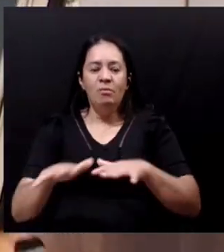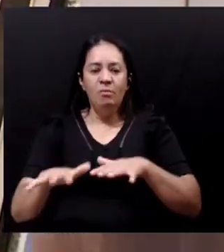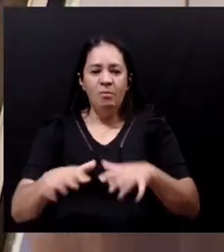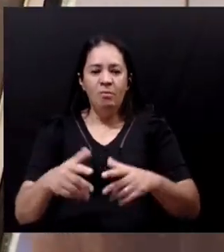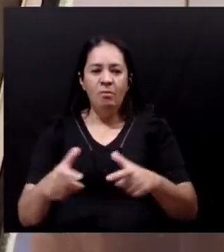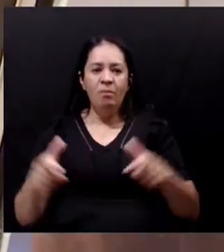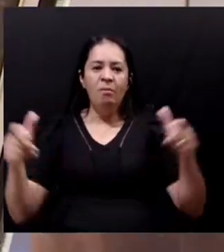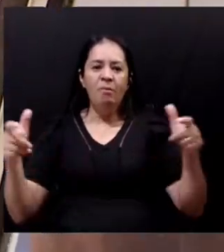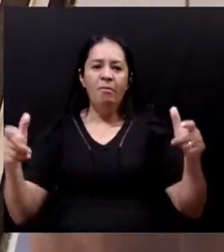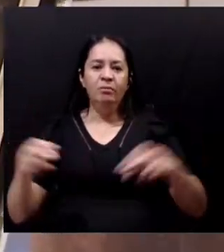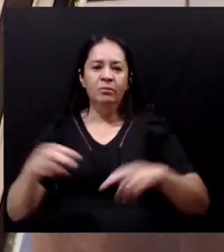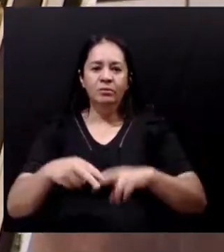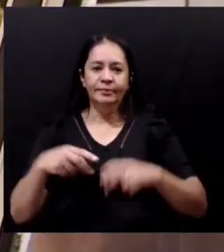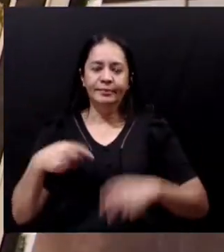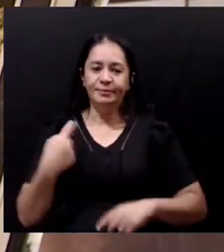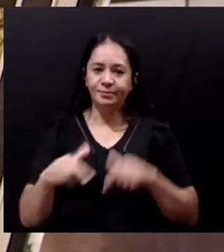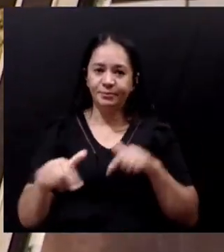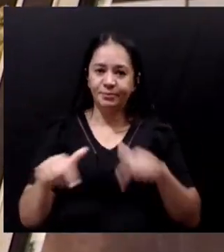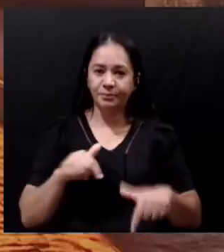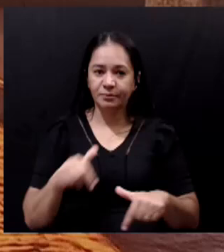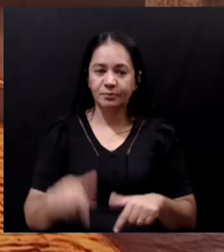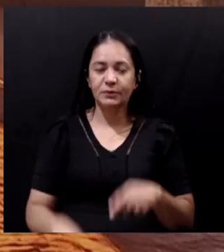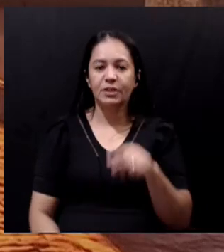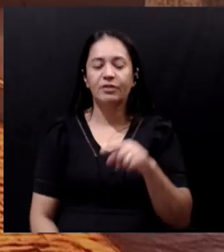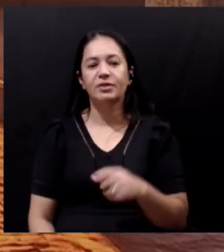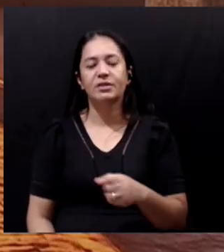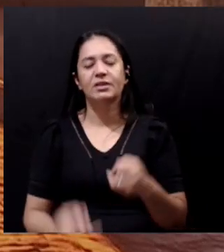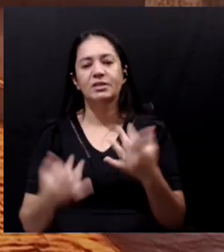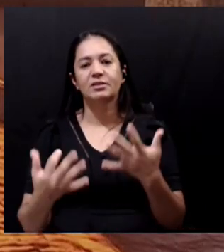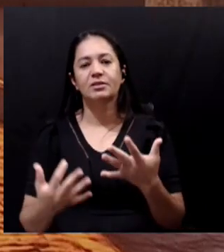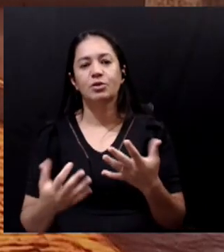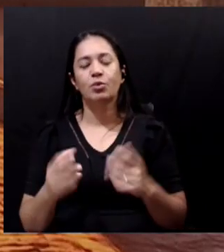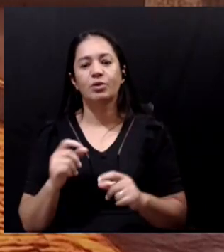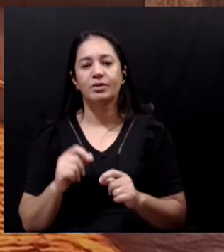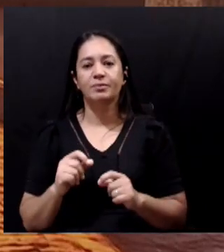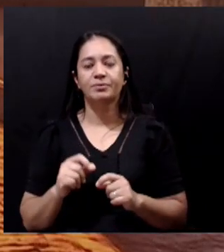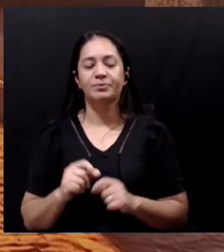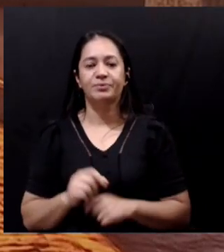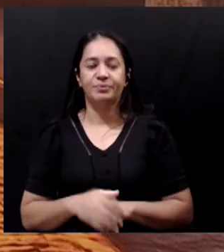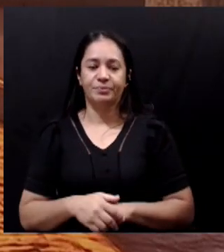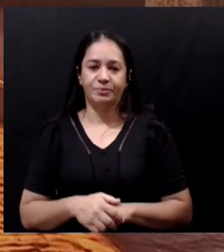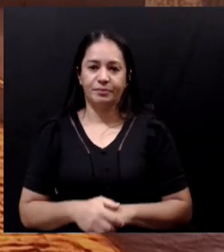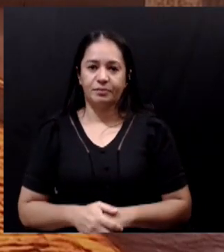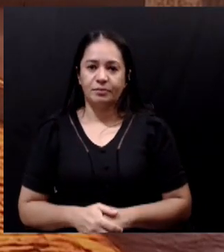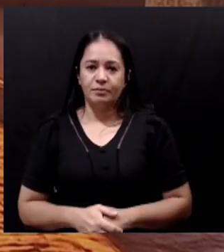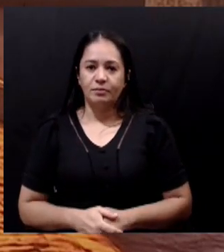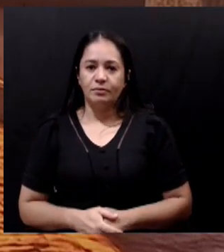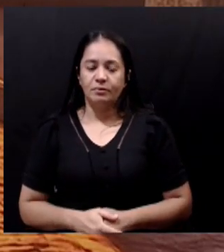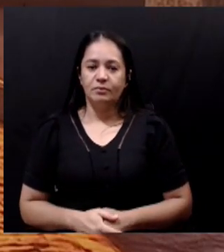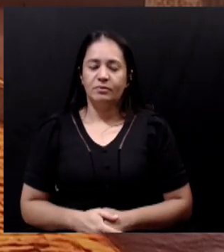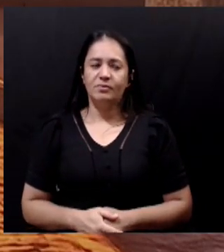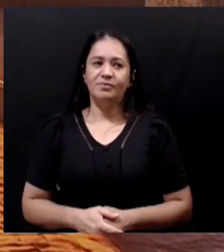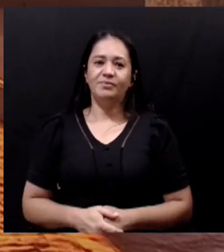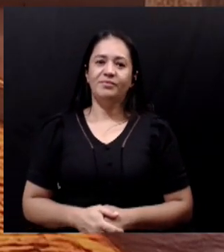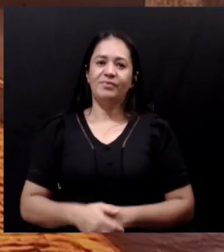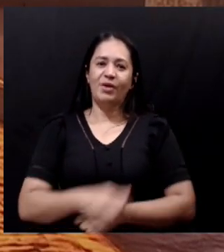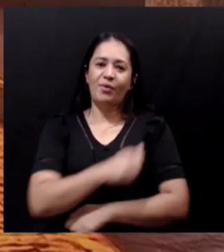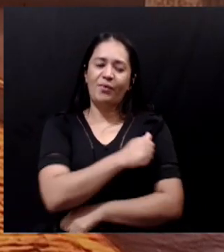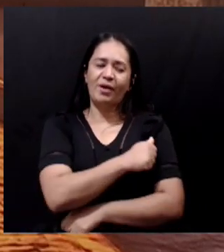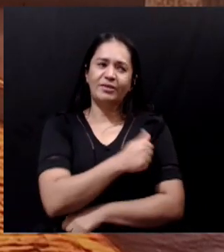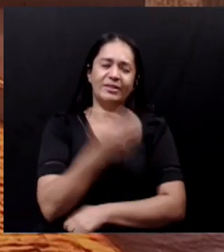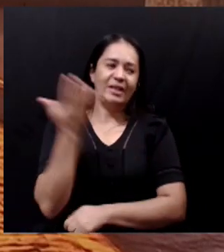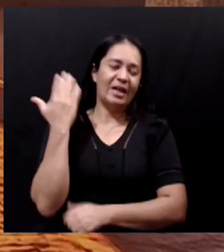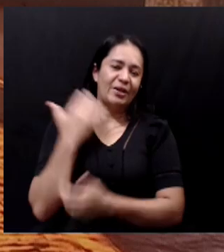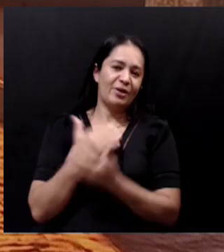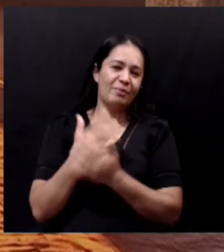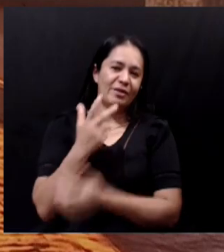trabalho. E o que você diria daquele estudante que no começo tinha vergonha de falar que era filho